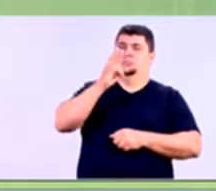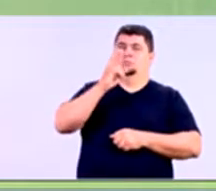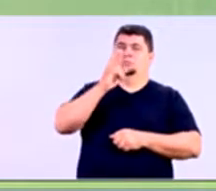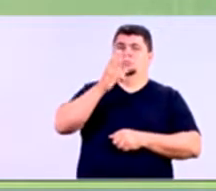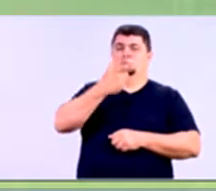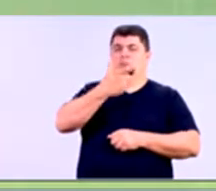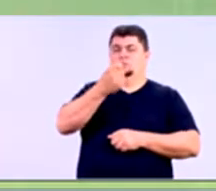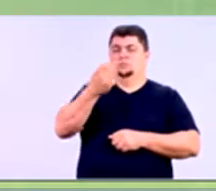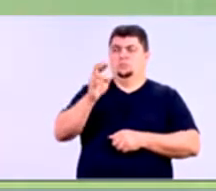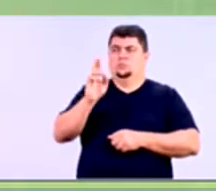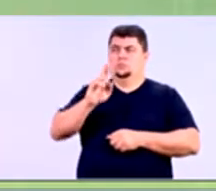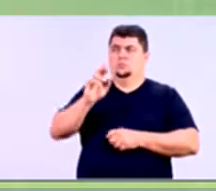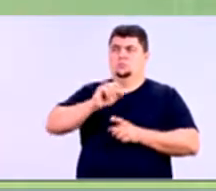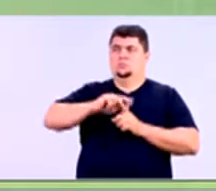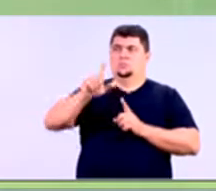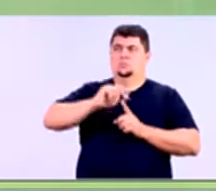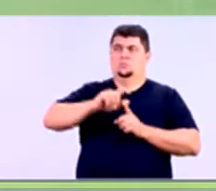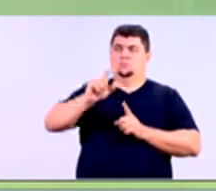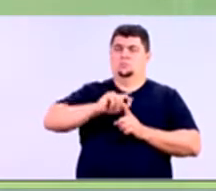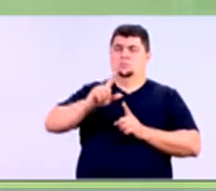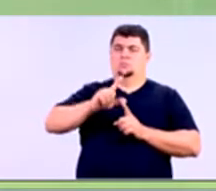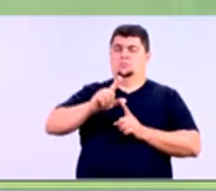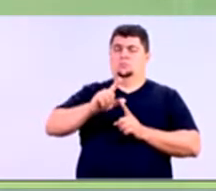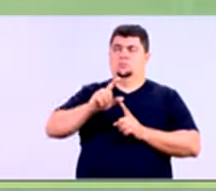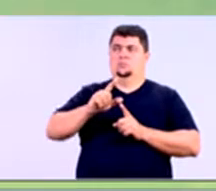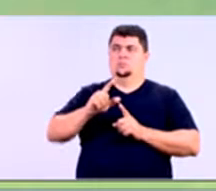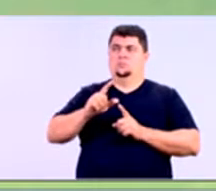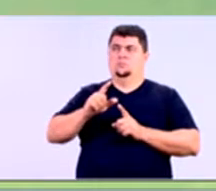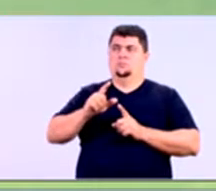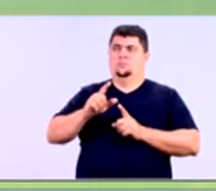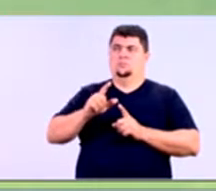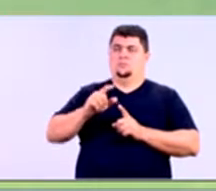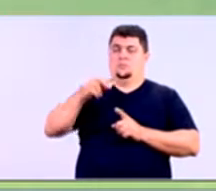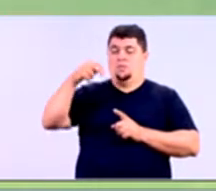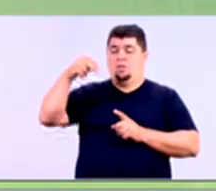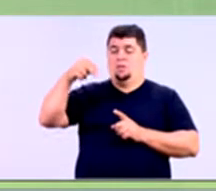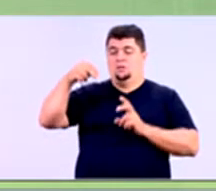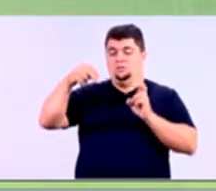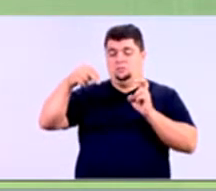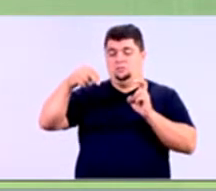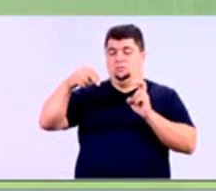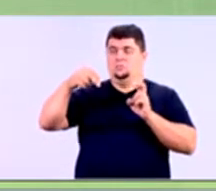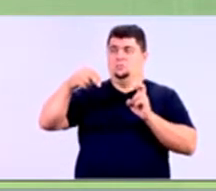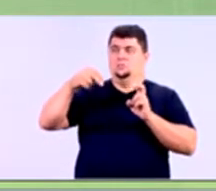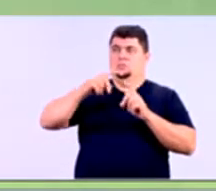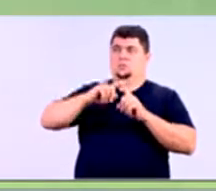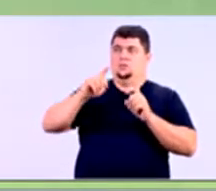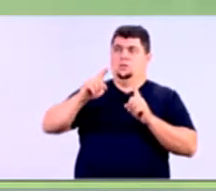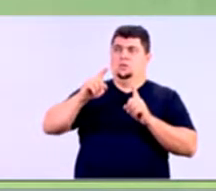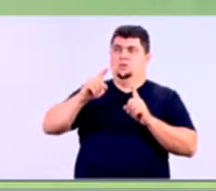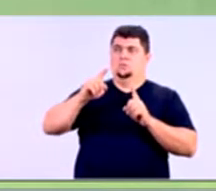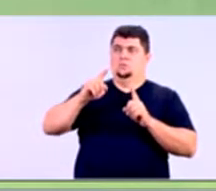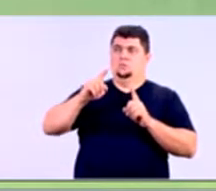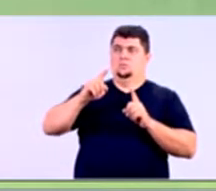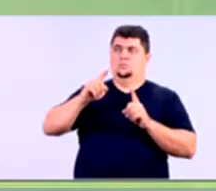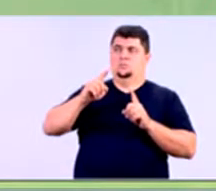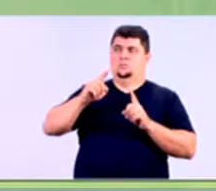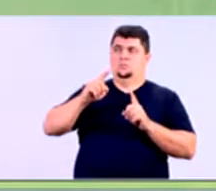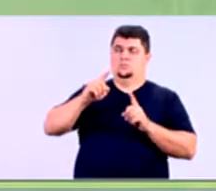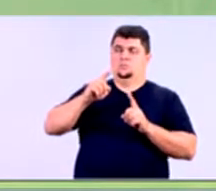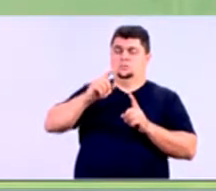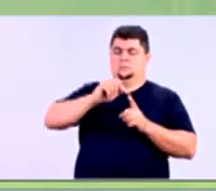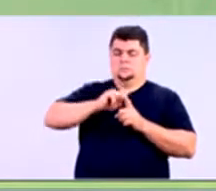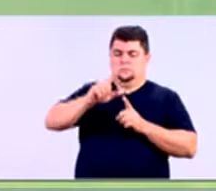R$200 por mês. Ó, esse é o tempo que vai ser o N. Se ele investiu durante